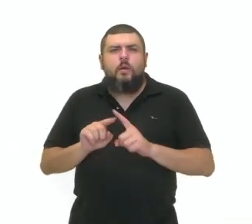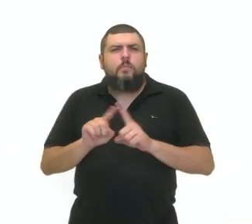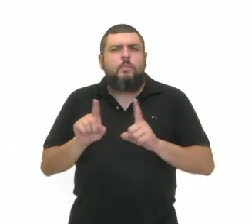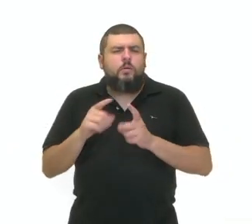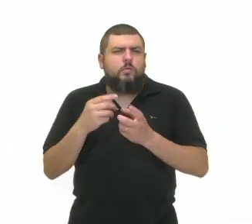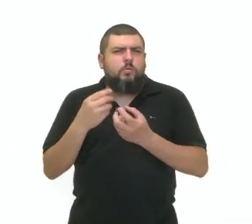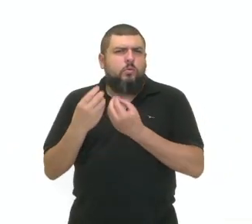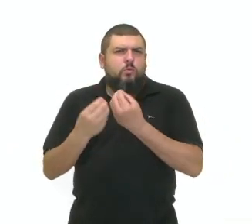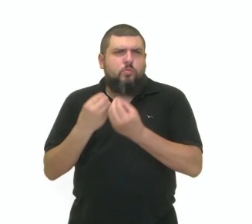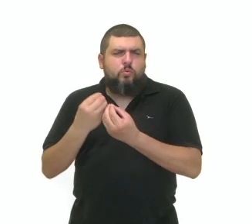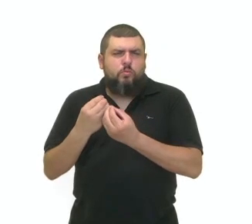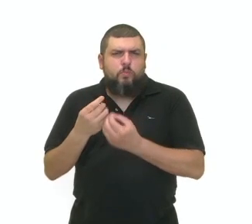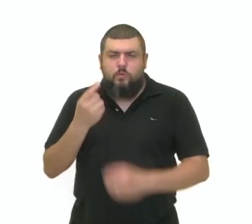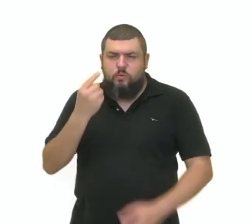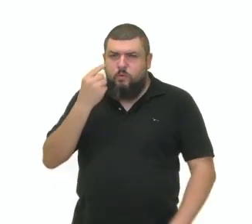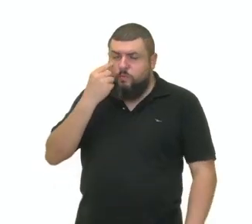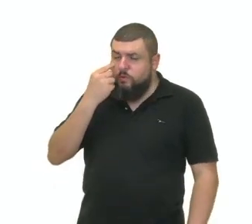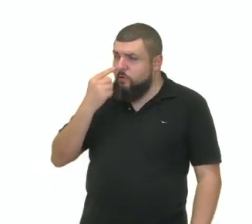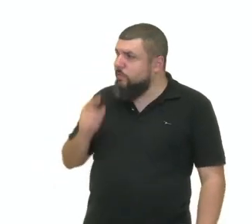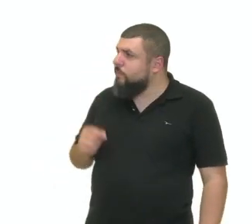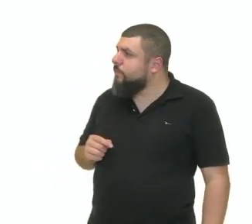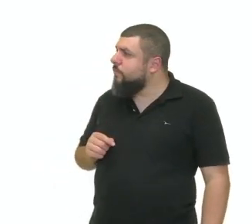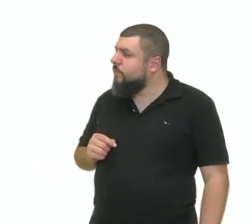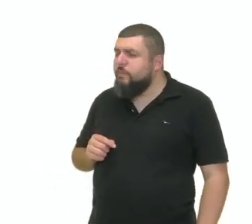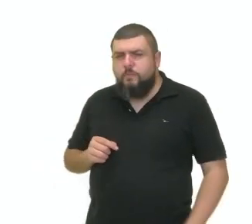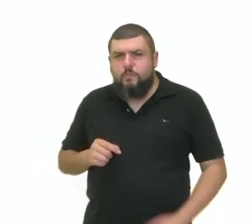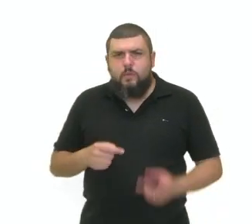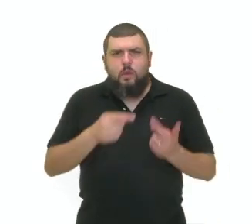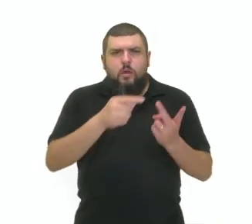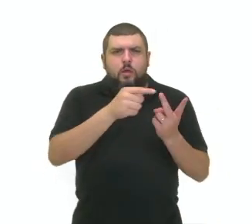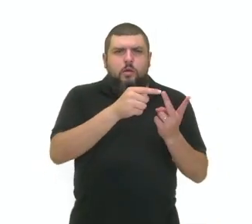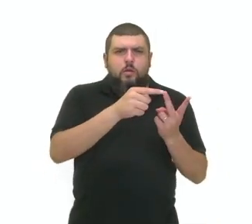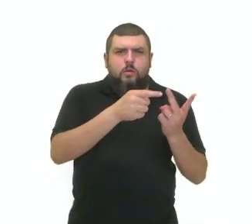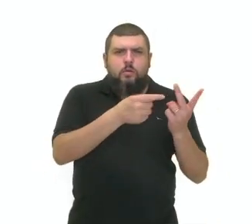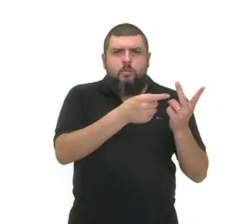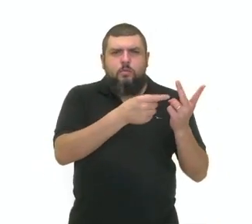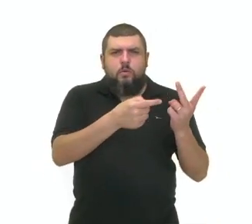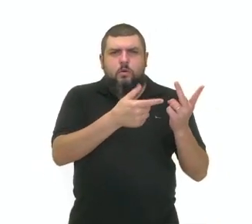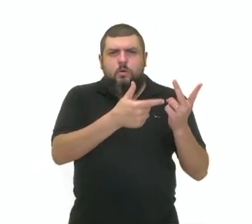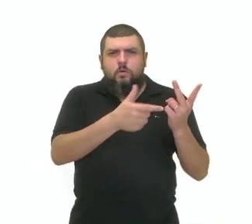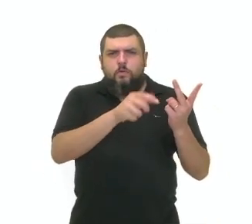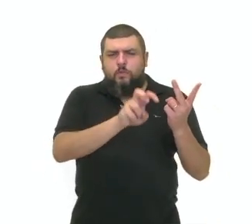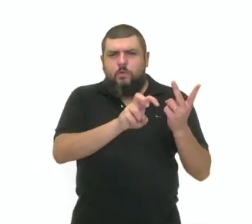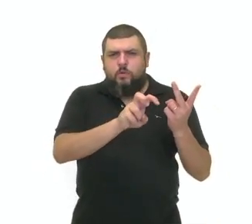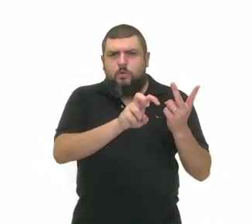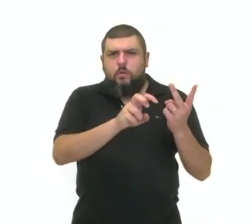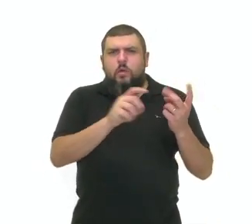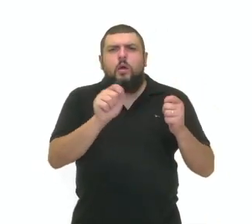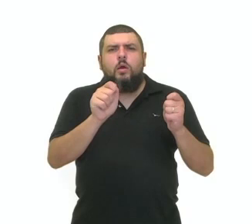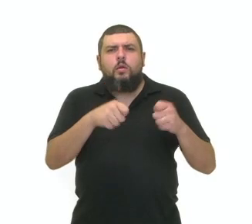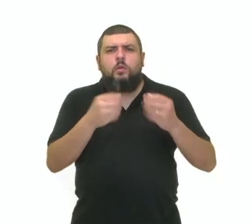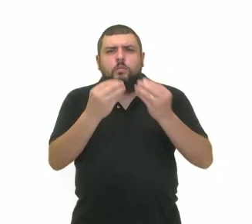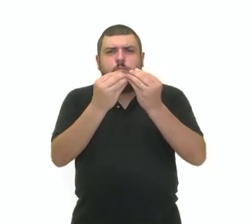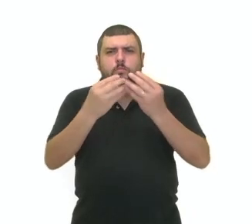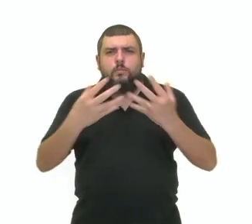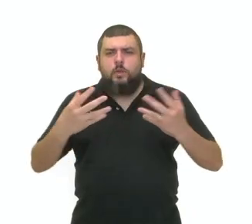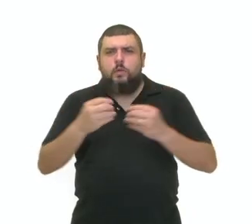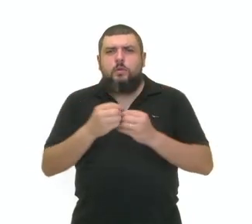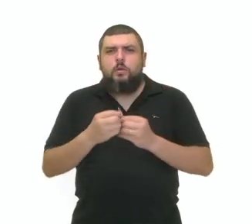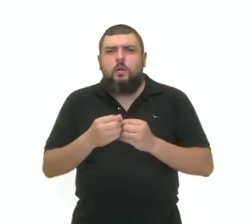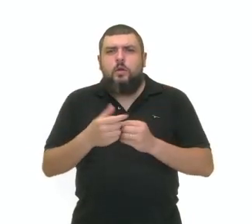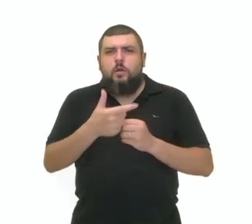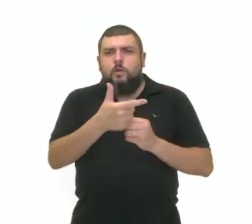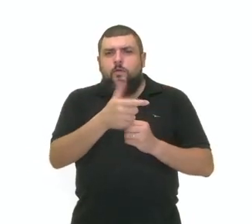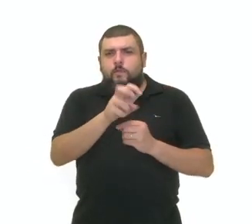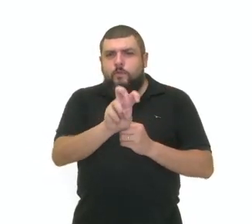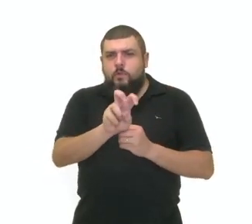Por exemplo, raiz de -25. Eu posso decompor isso como 25, que multiplica -1, separar em